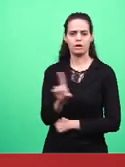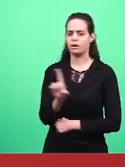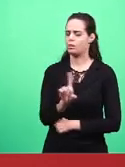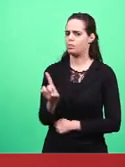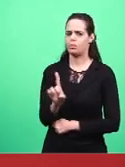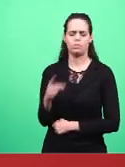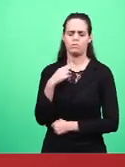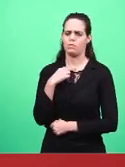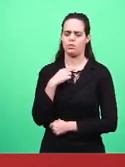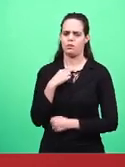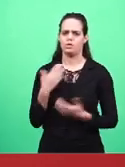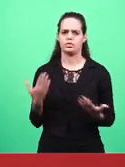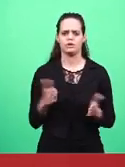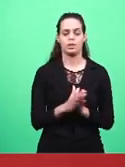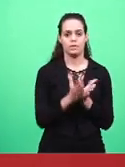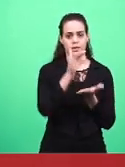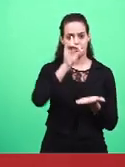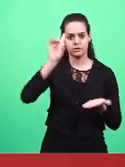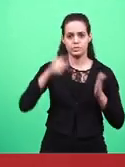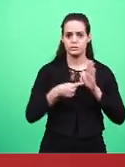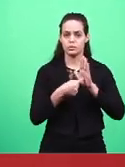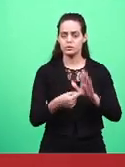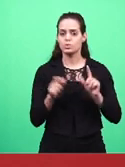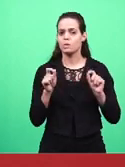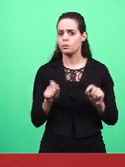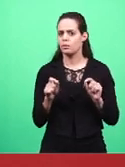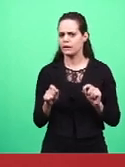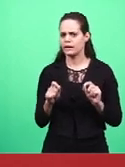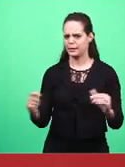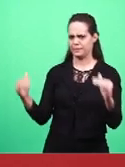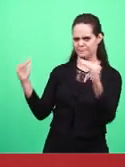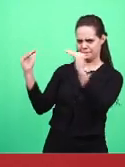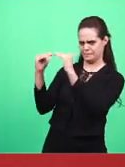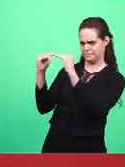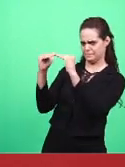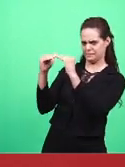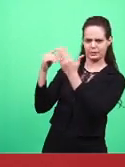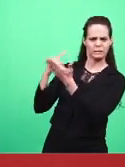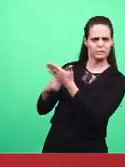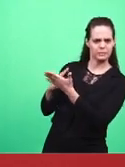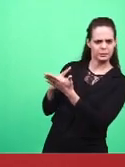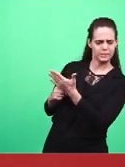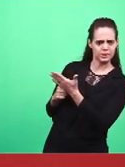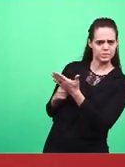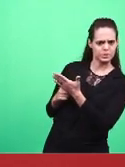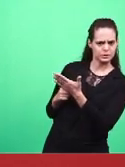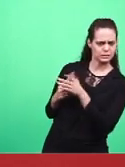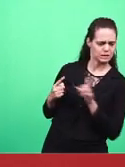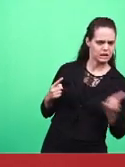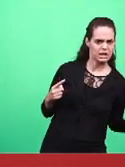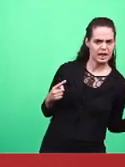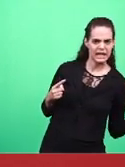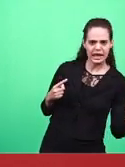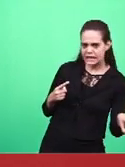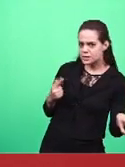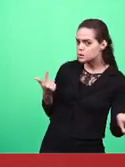Mas quem já estudou o livro de Neemias tem a obrigação de responder. Entendeu? Vocês estão